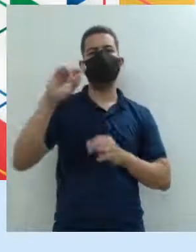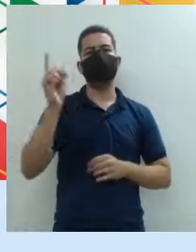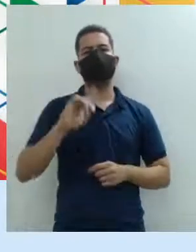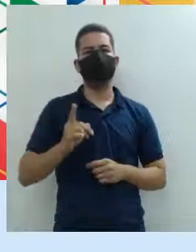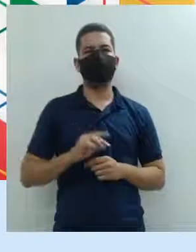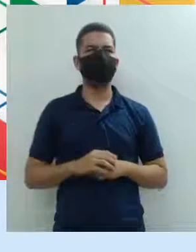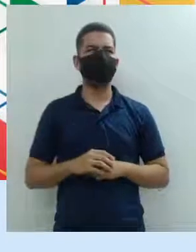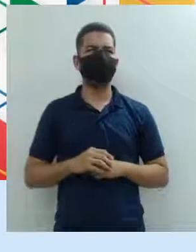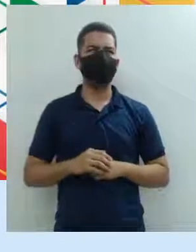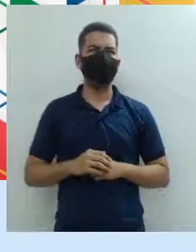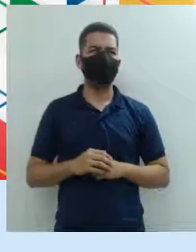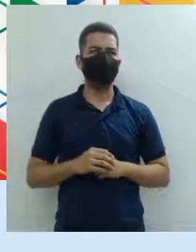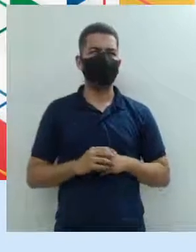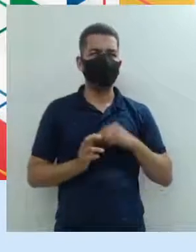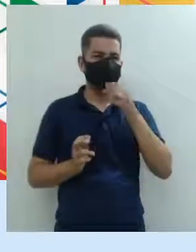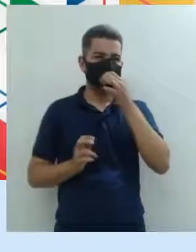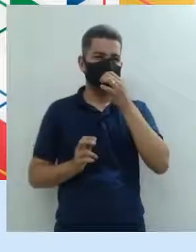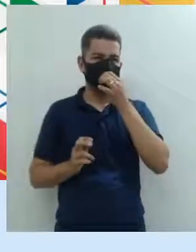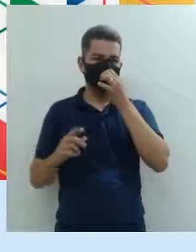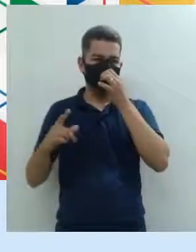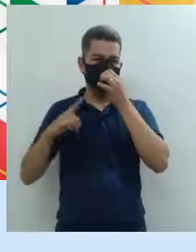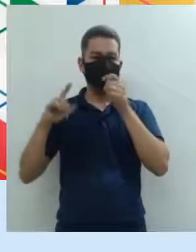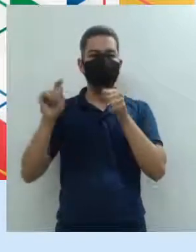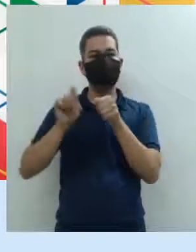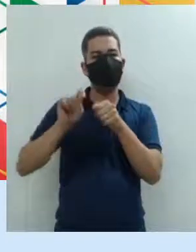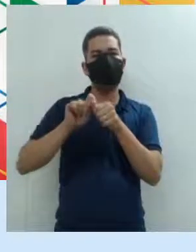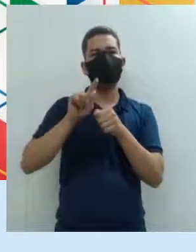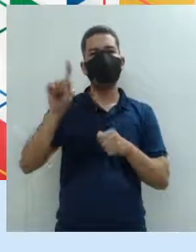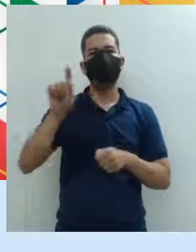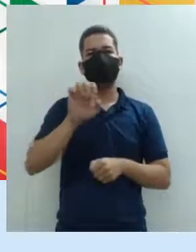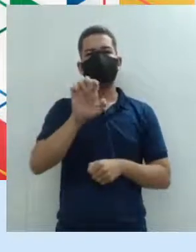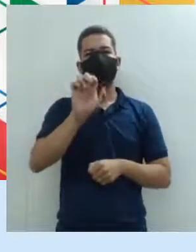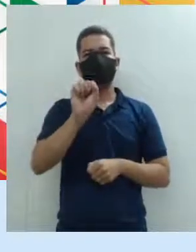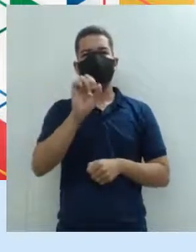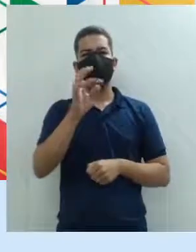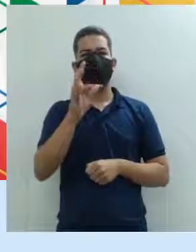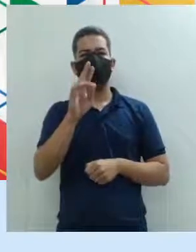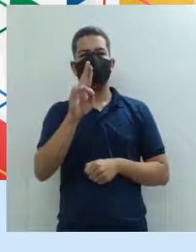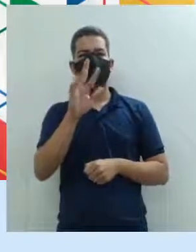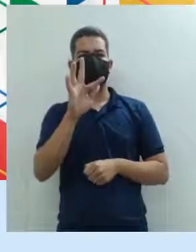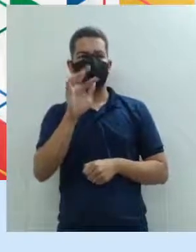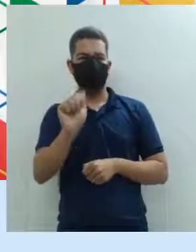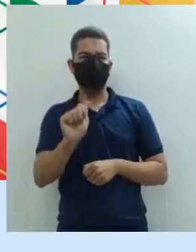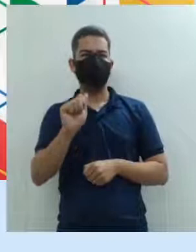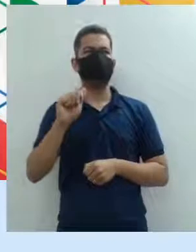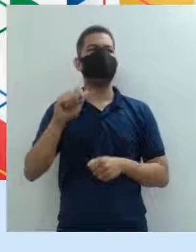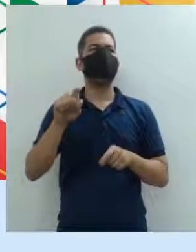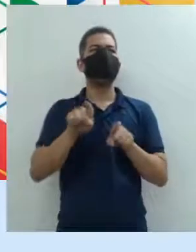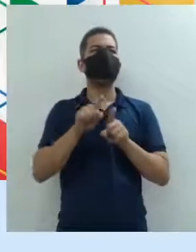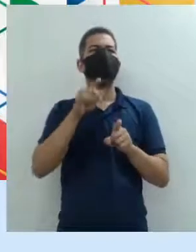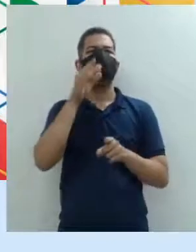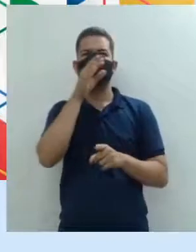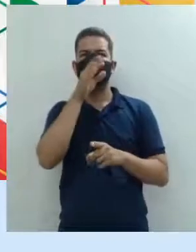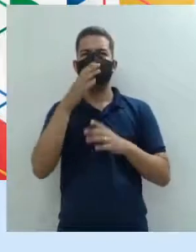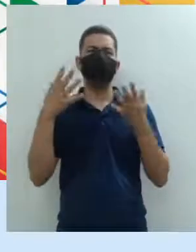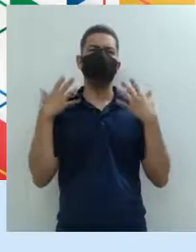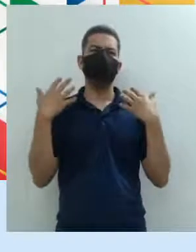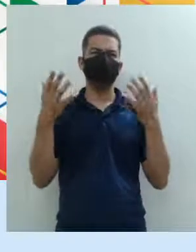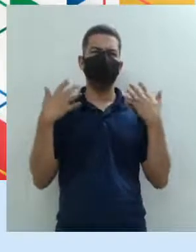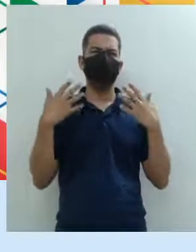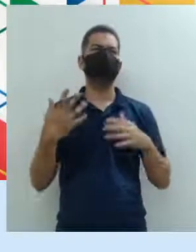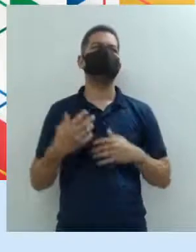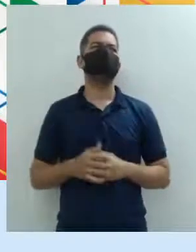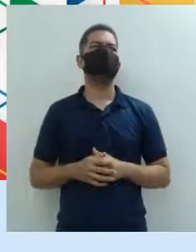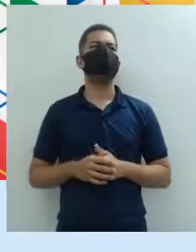Terra, fazendo assim uma grande estufa, por isso o nome, né, efeito estufa. Então fica aquelas zonas de calor lá, que não é nada